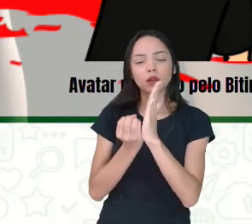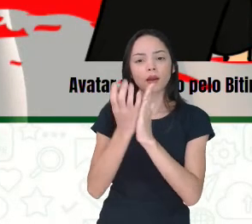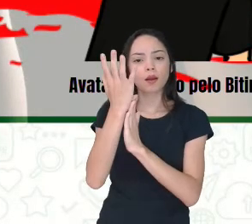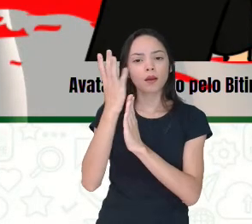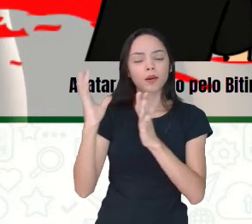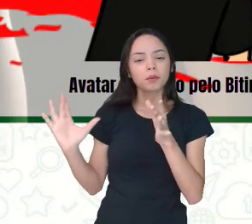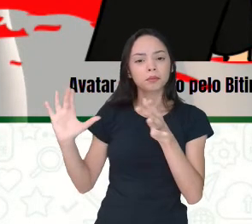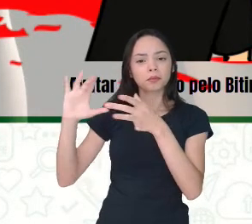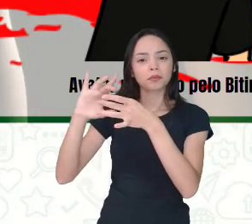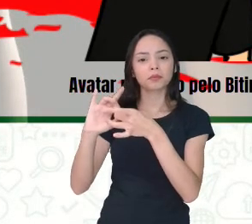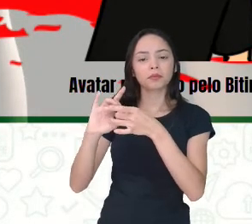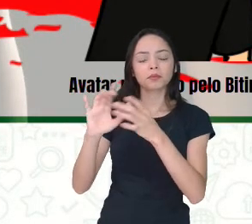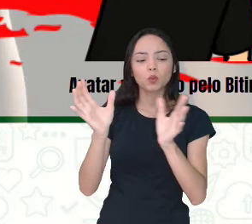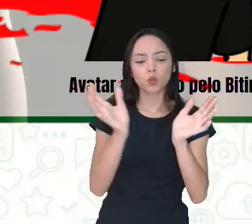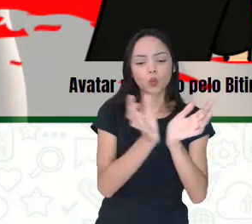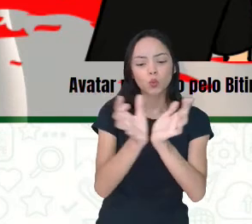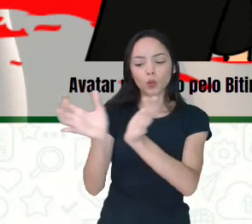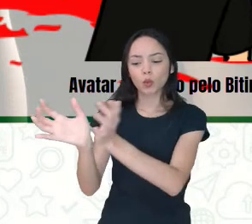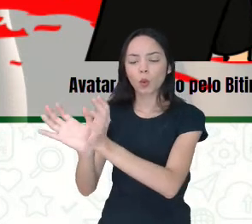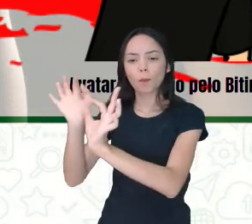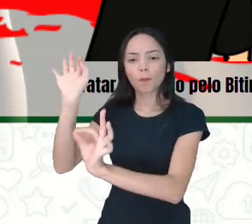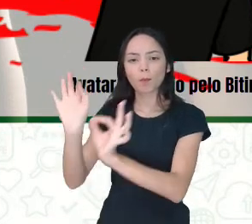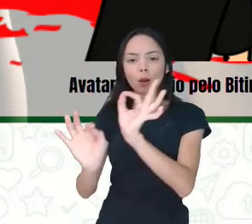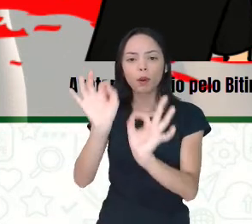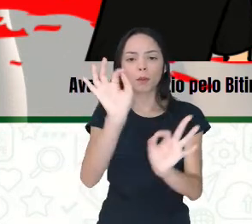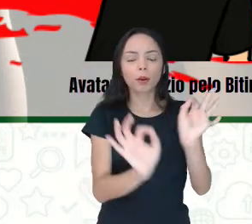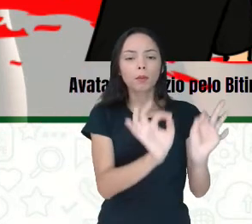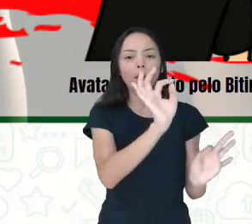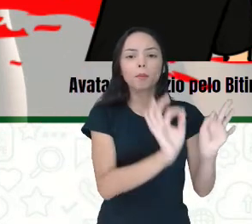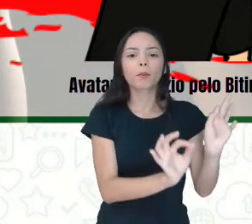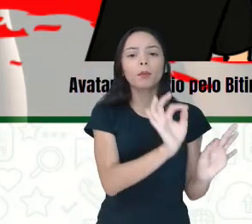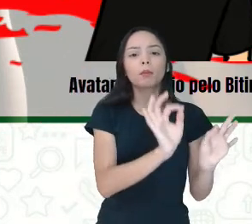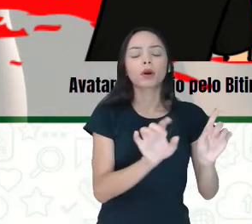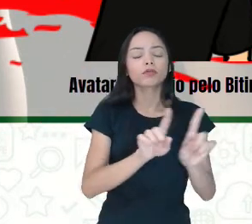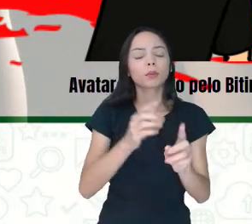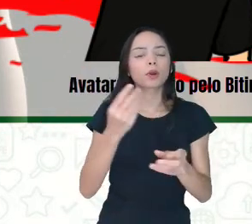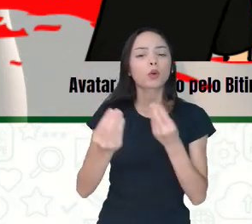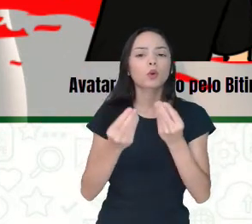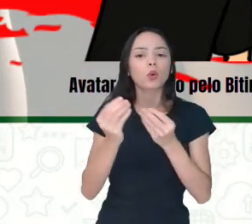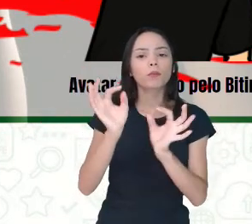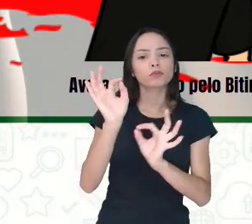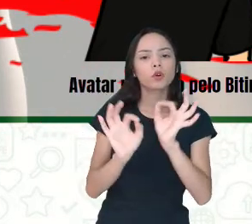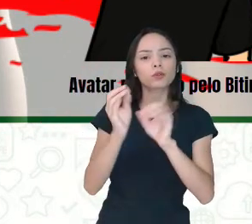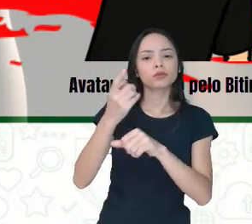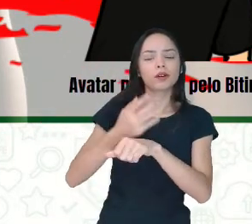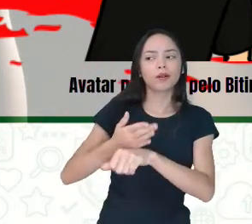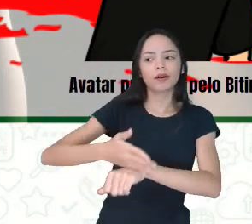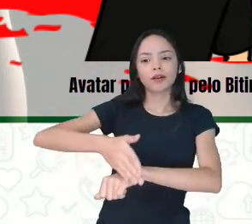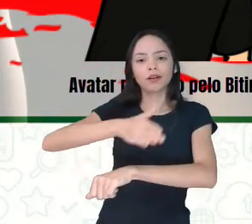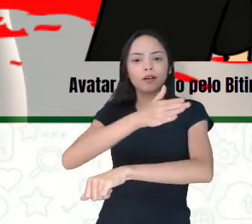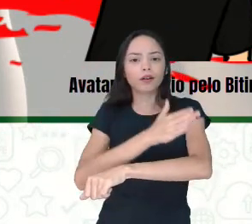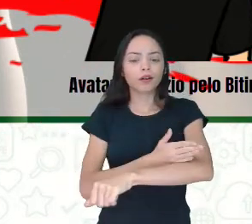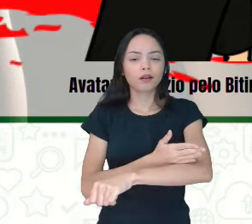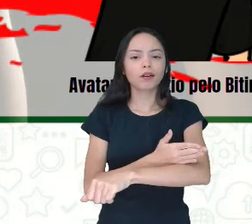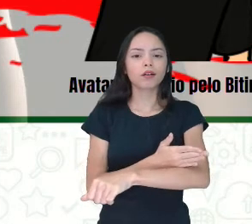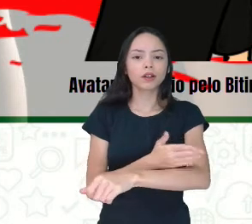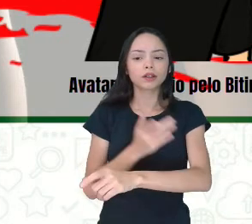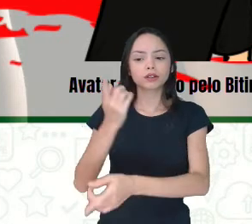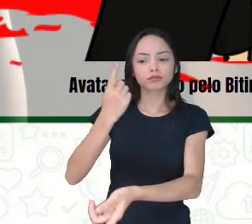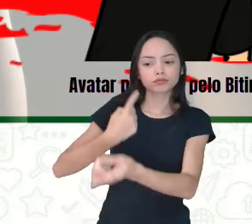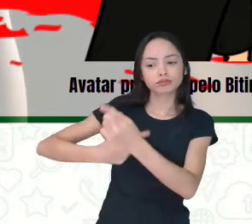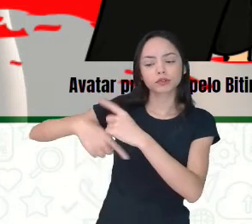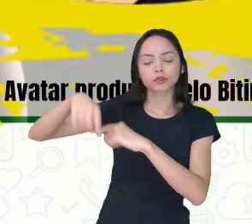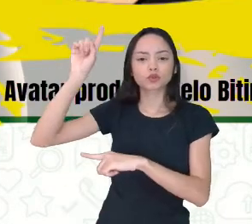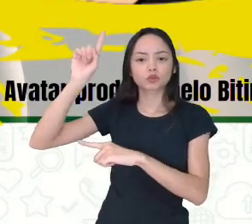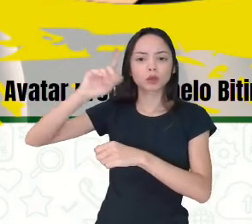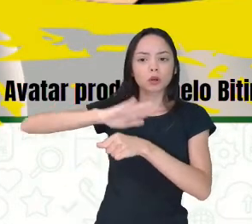às formas como os grupos se organizam e como se organizaram, né, na busca de suas demandas para superarem as formas de opressão